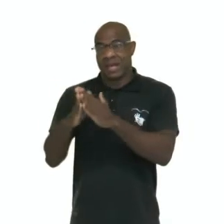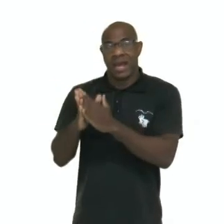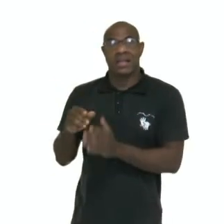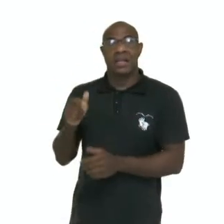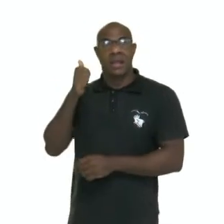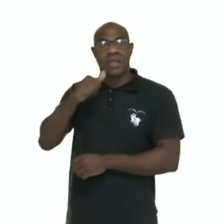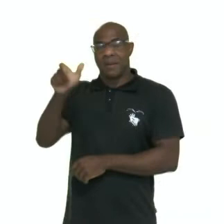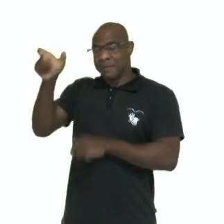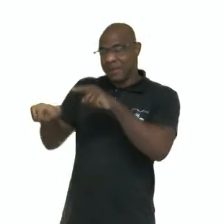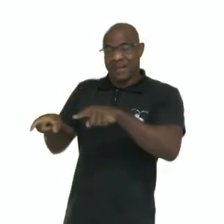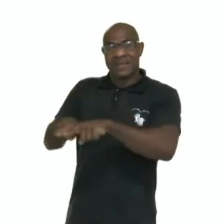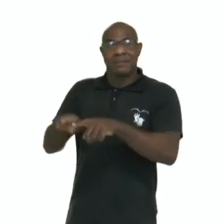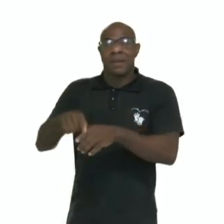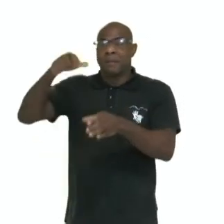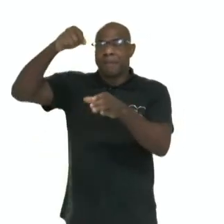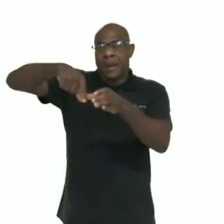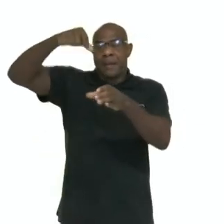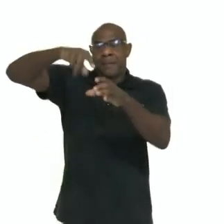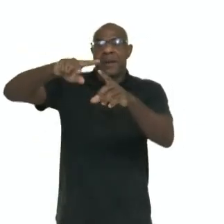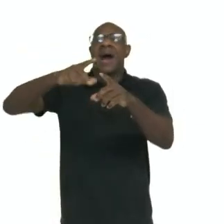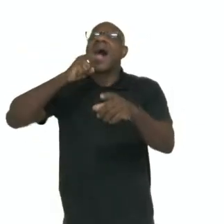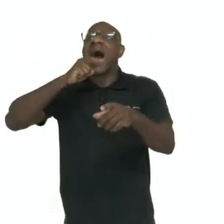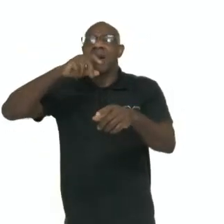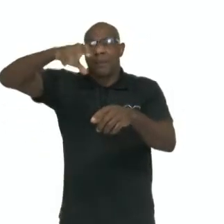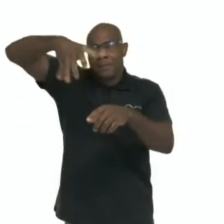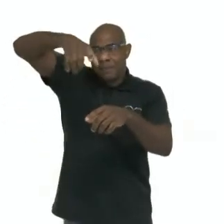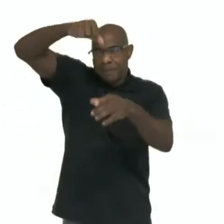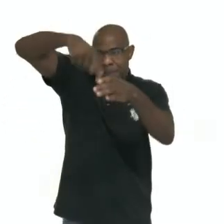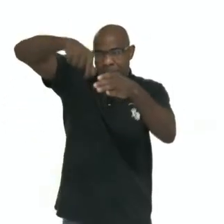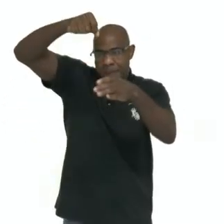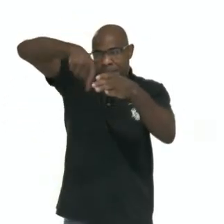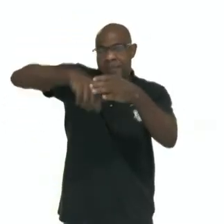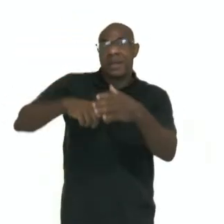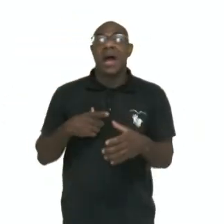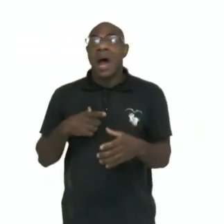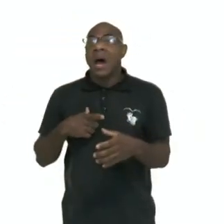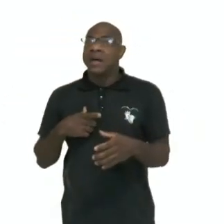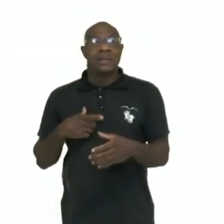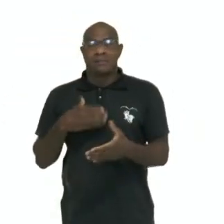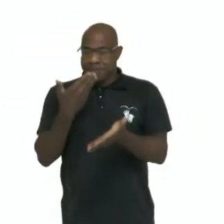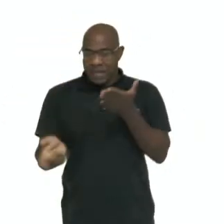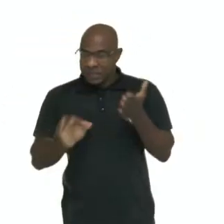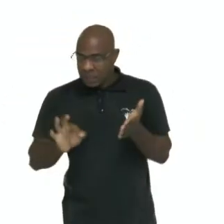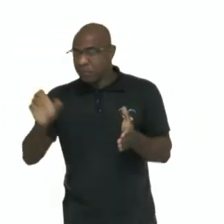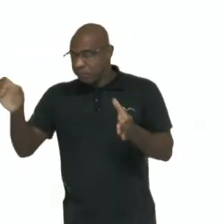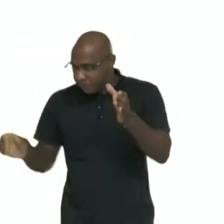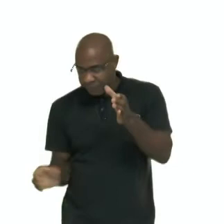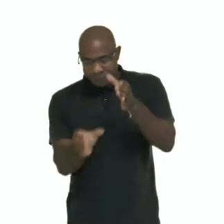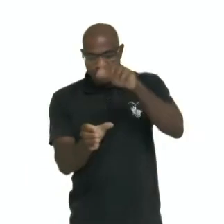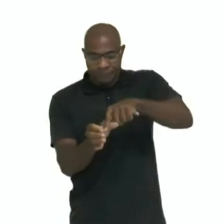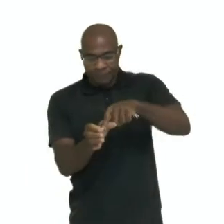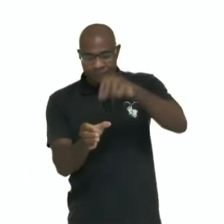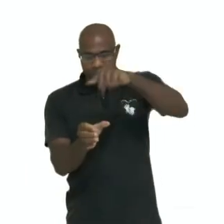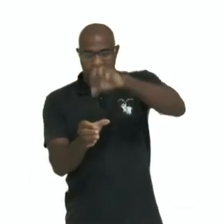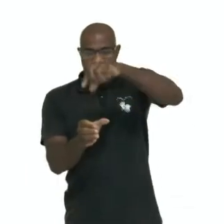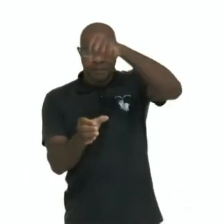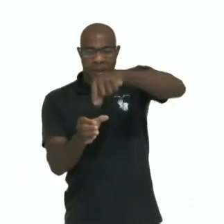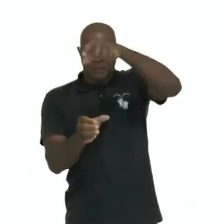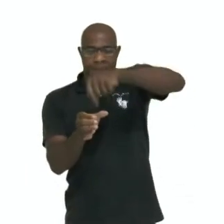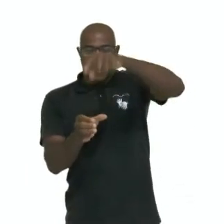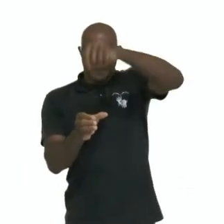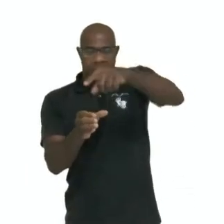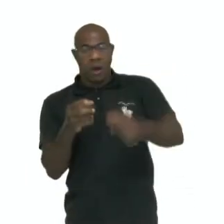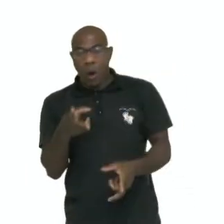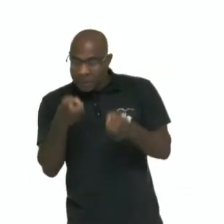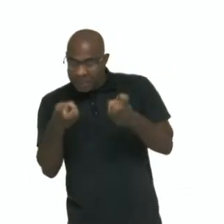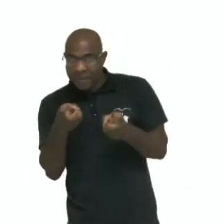está gotejando. Para evitar o desperdício, ela colocou uma jarra para coletar água enquanto aguarda o conserto. Observe a